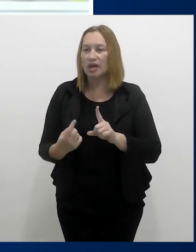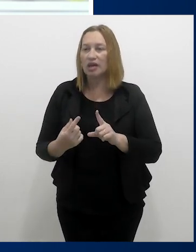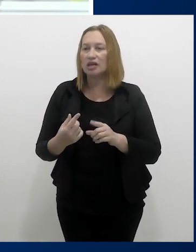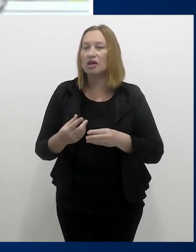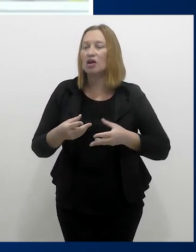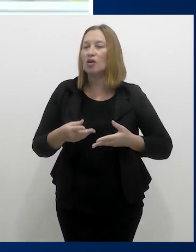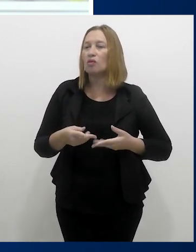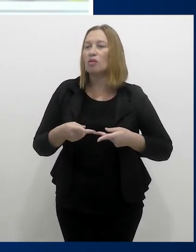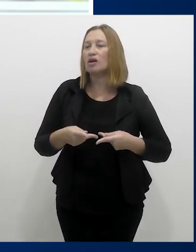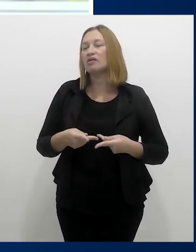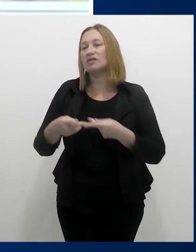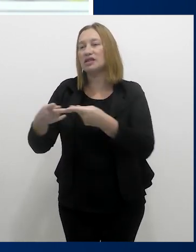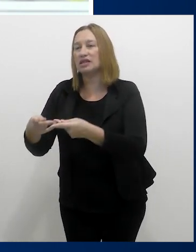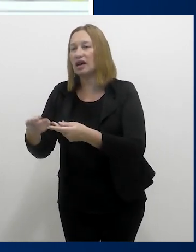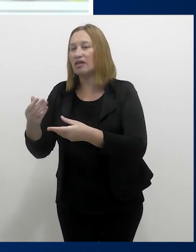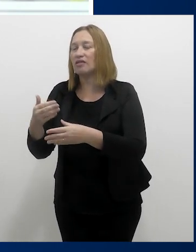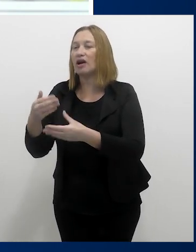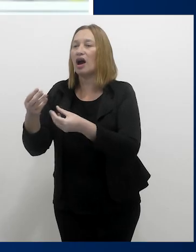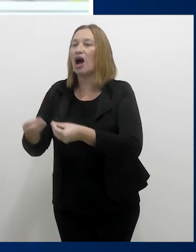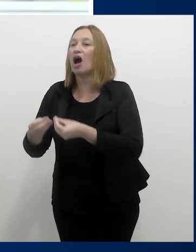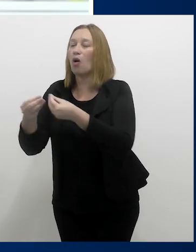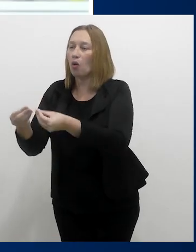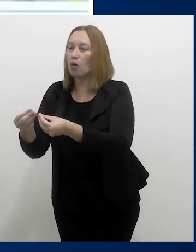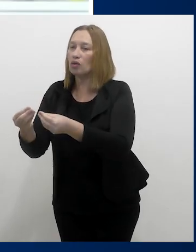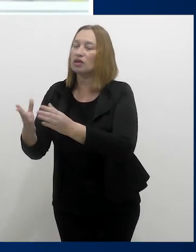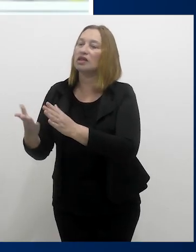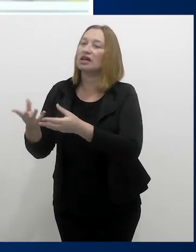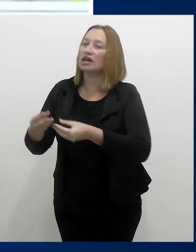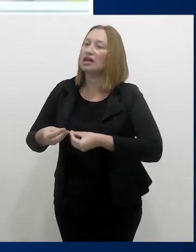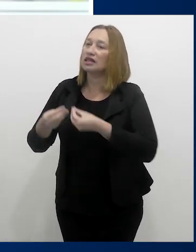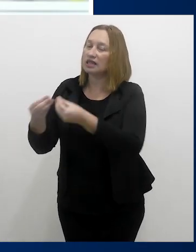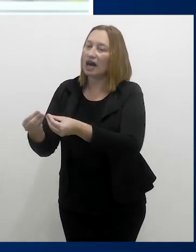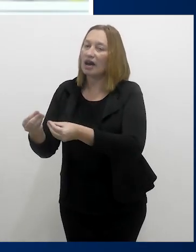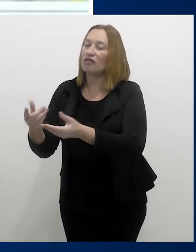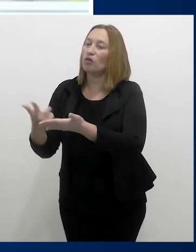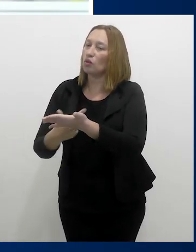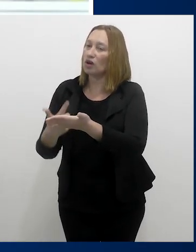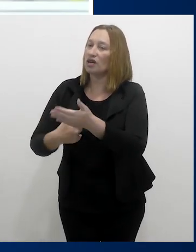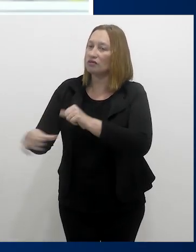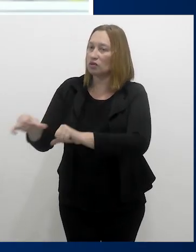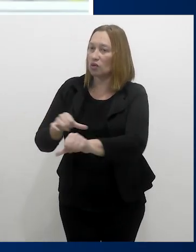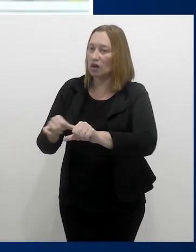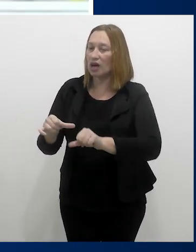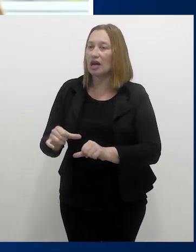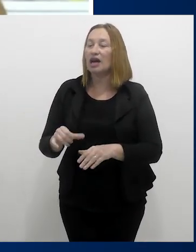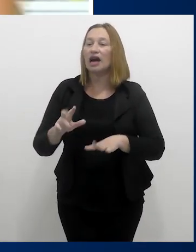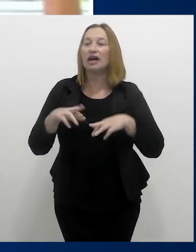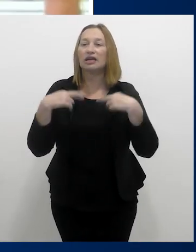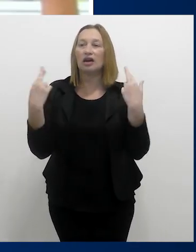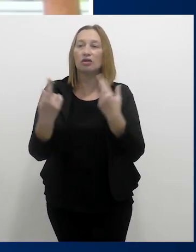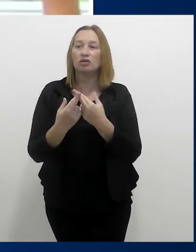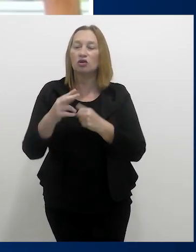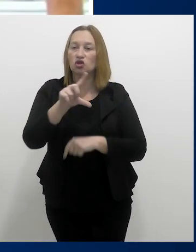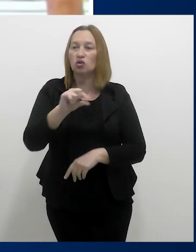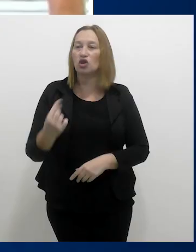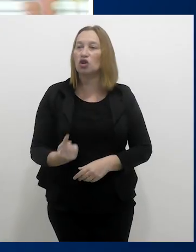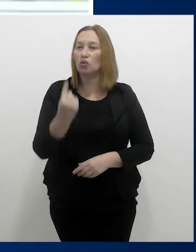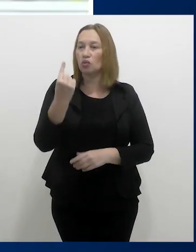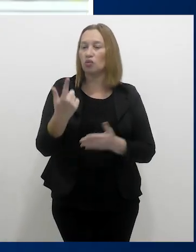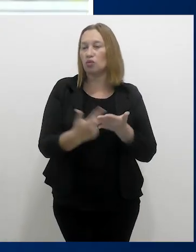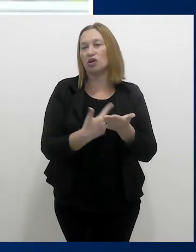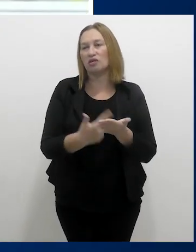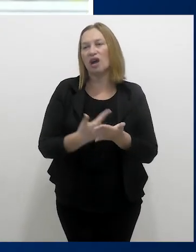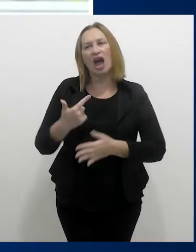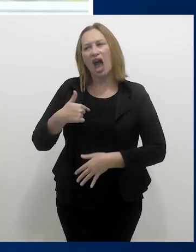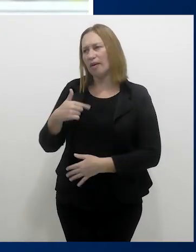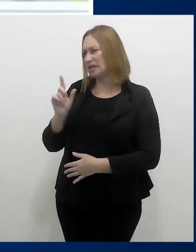Uma levava na casa da outra, punha no correio. Aí chegava na reunião, aí a gente já escolhia um livro para falar. Aí